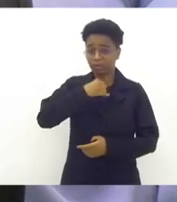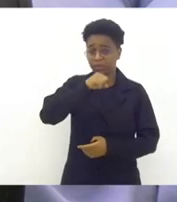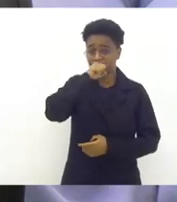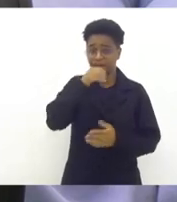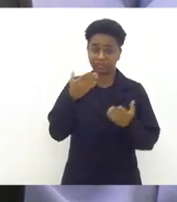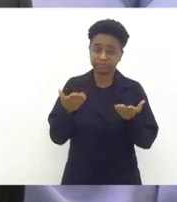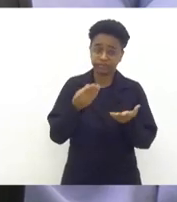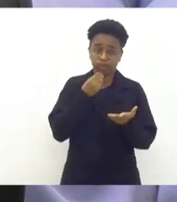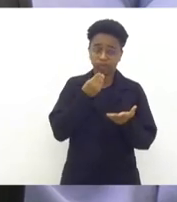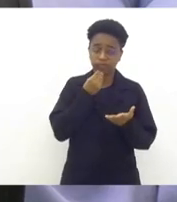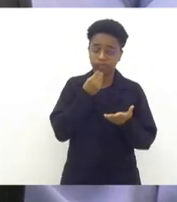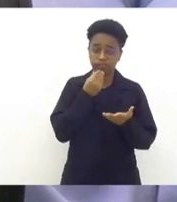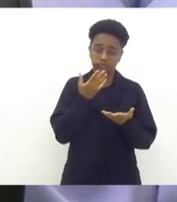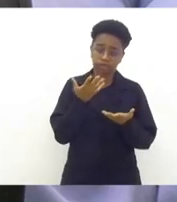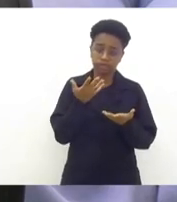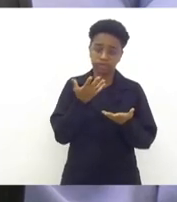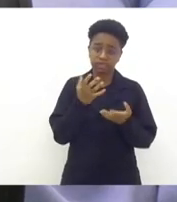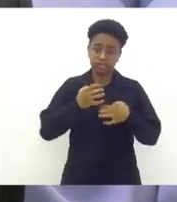muito